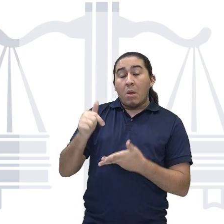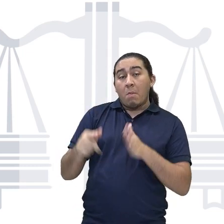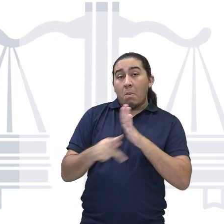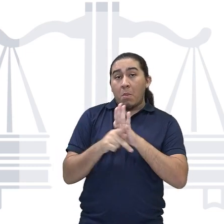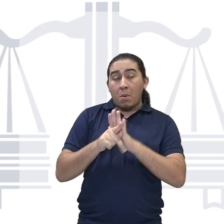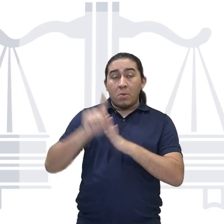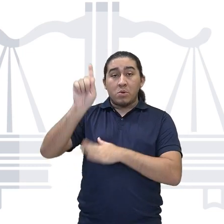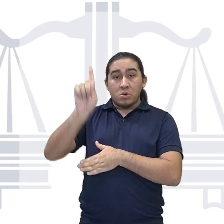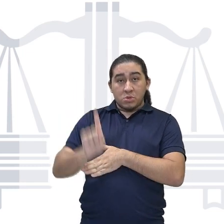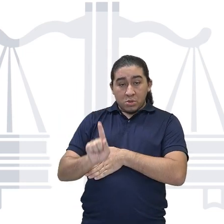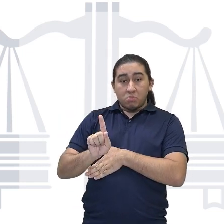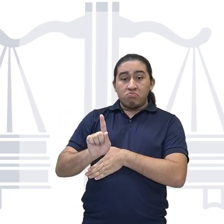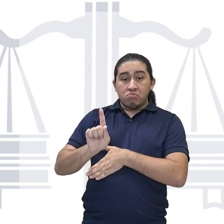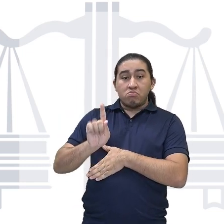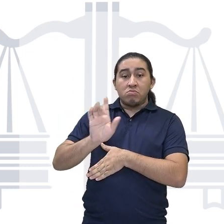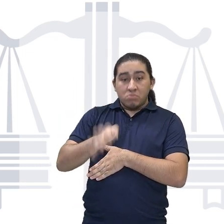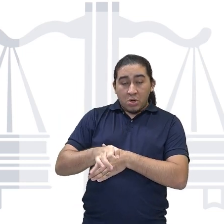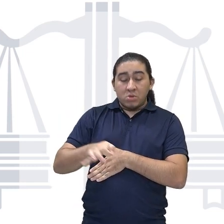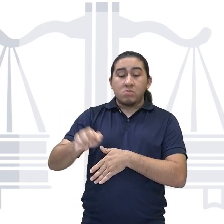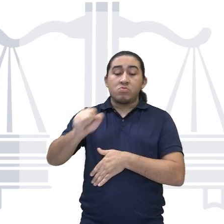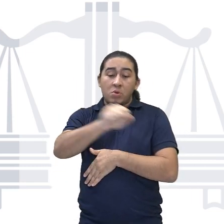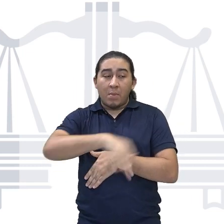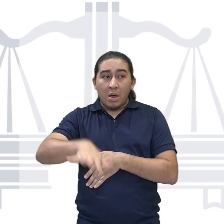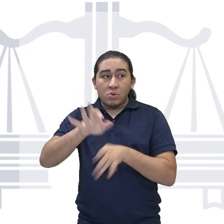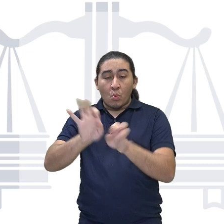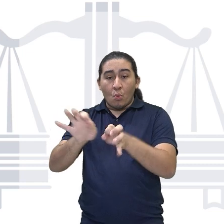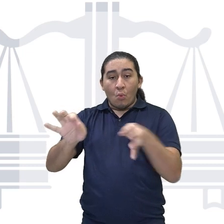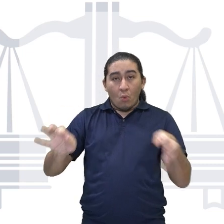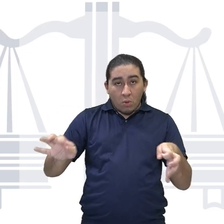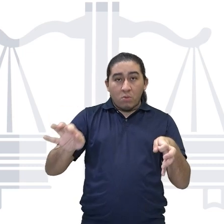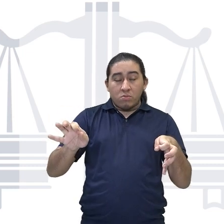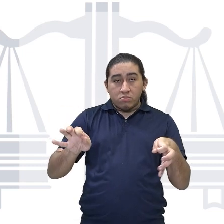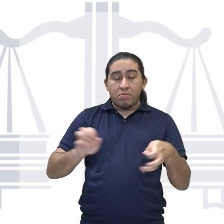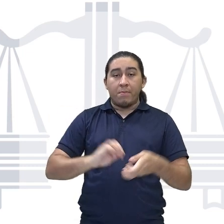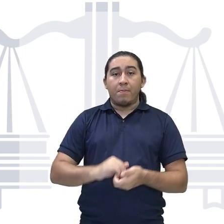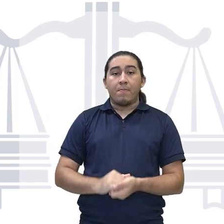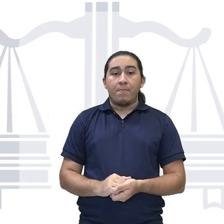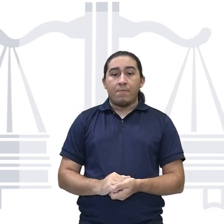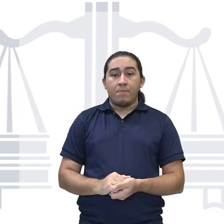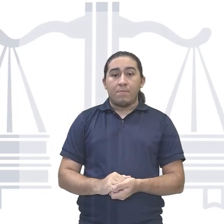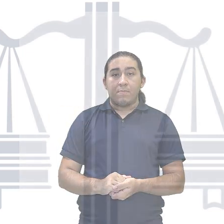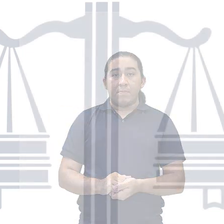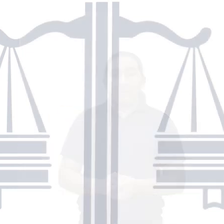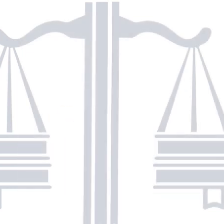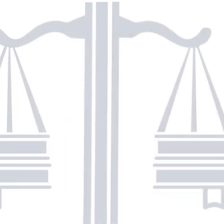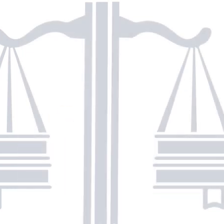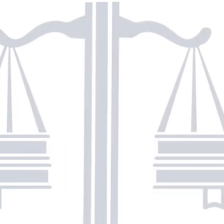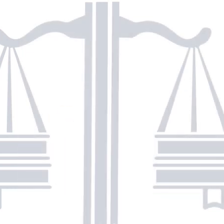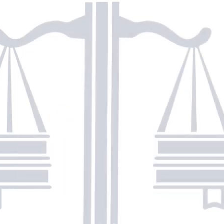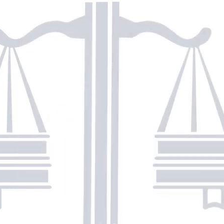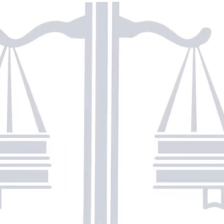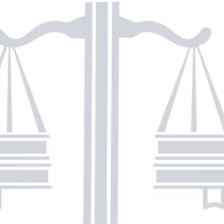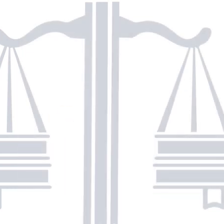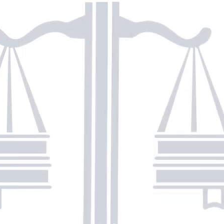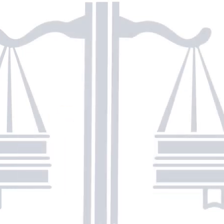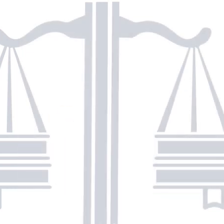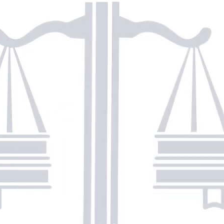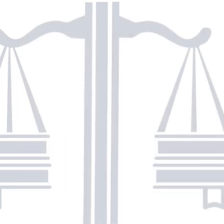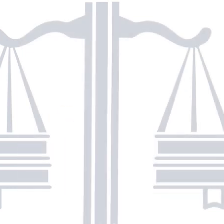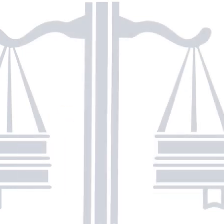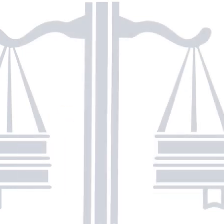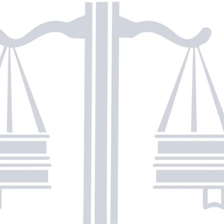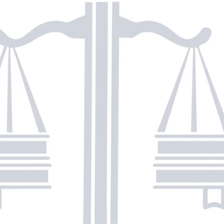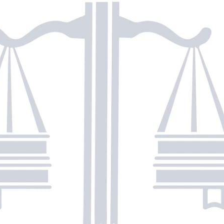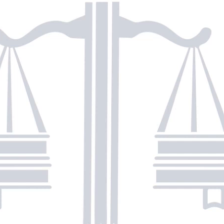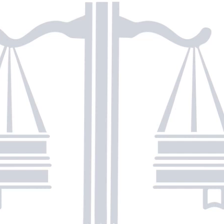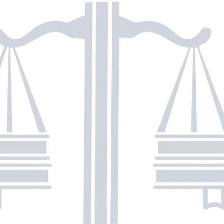da logística, porque fazer isso também envolve muita logística. A gente faz essa distribuição,